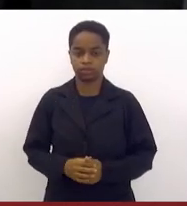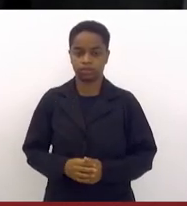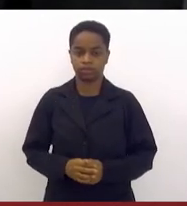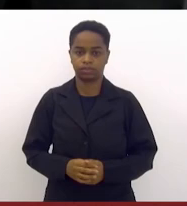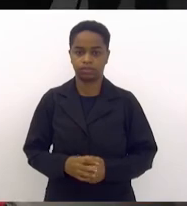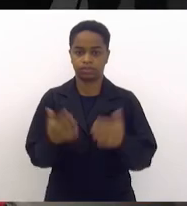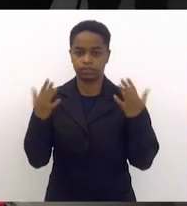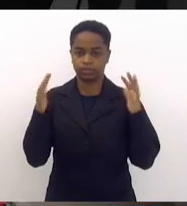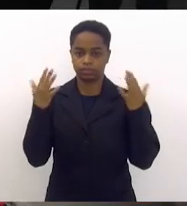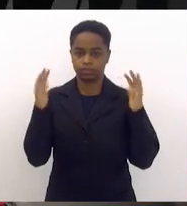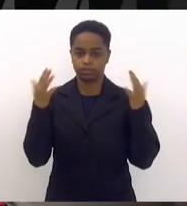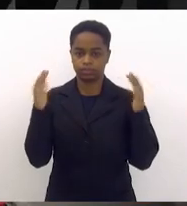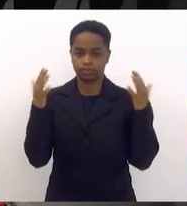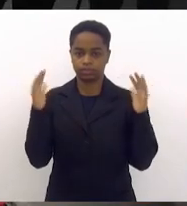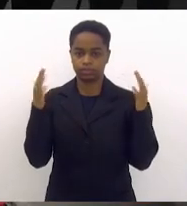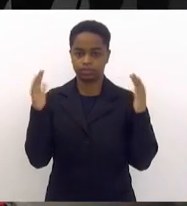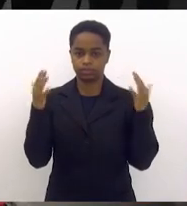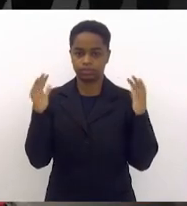Bezerra